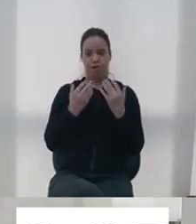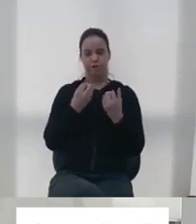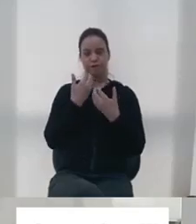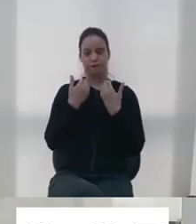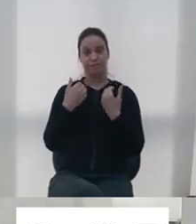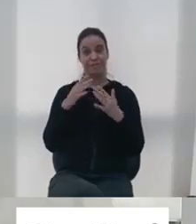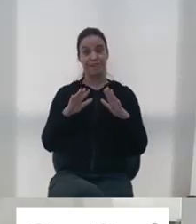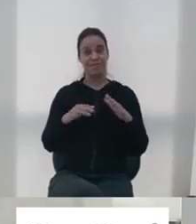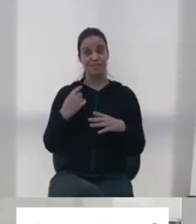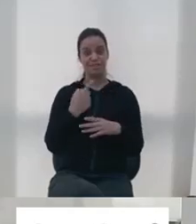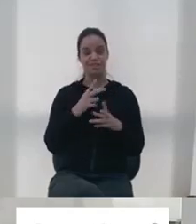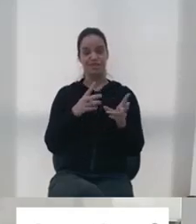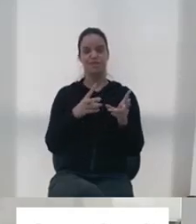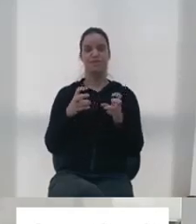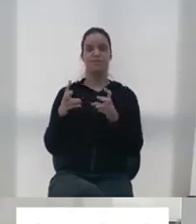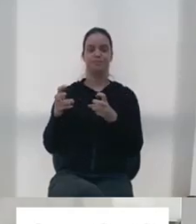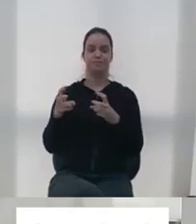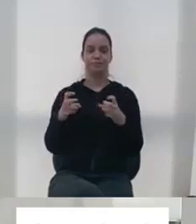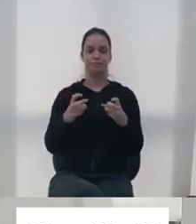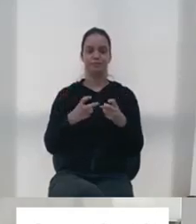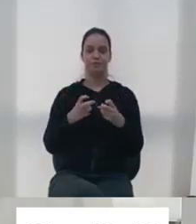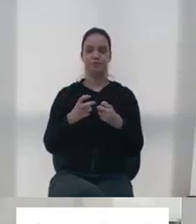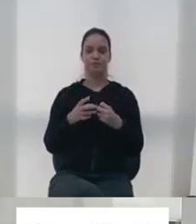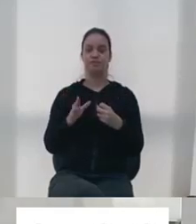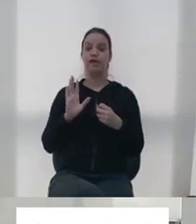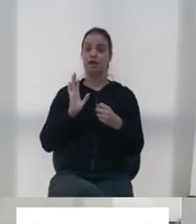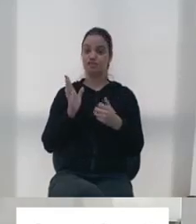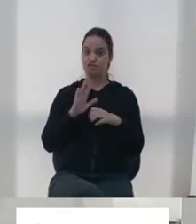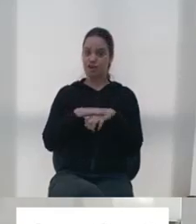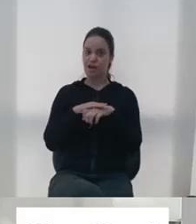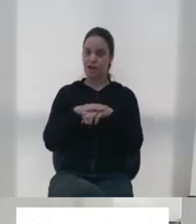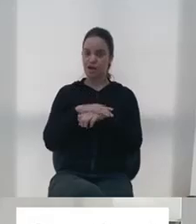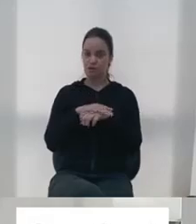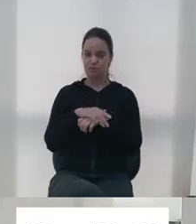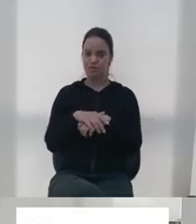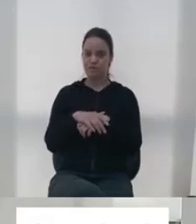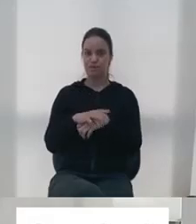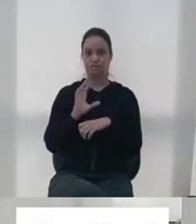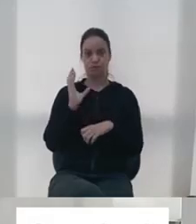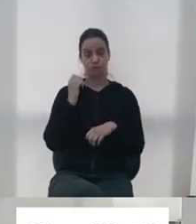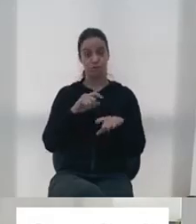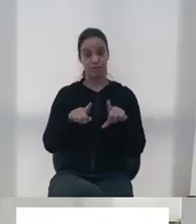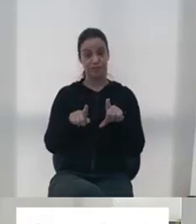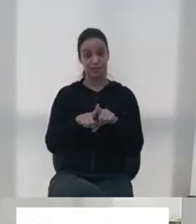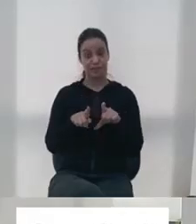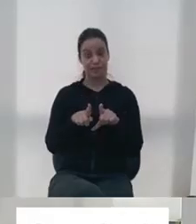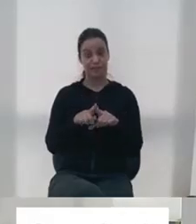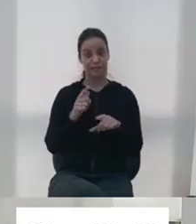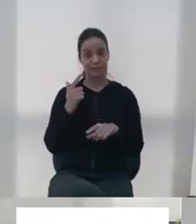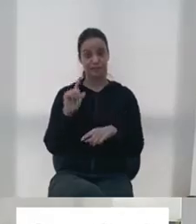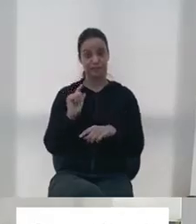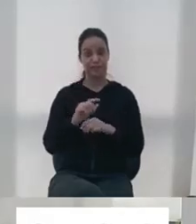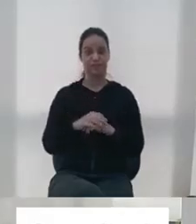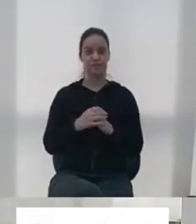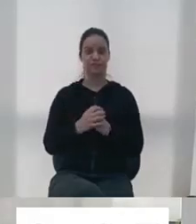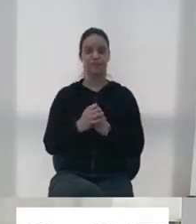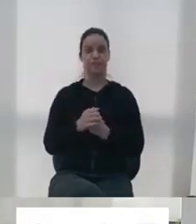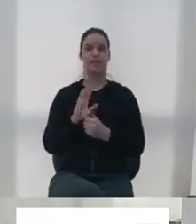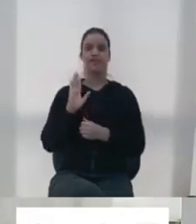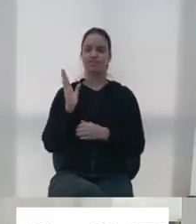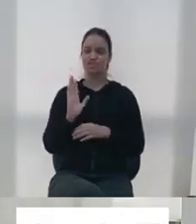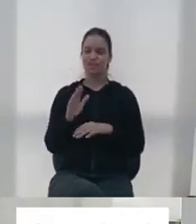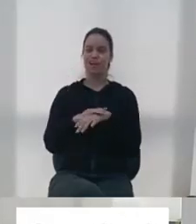estamos percebendo que hoje, né, a gente também já levou essa questão também à ouvidoria, né, recentemente, a doutora Camila, inclusive, já